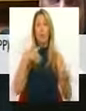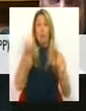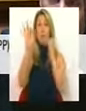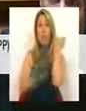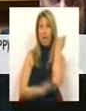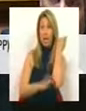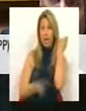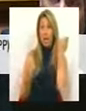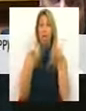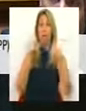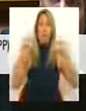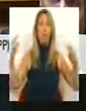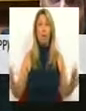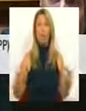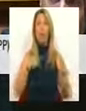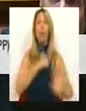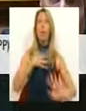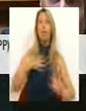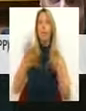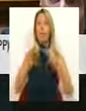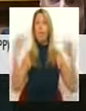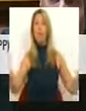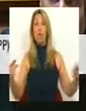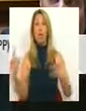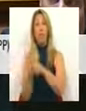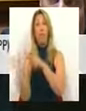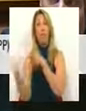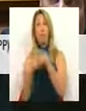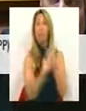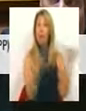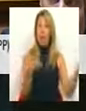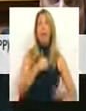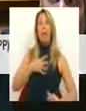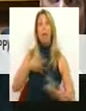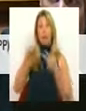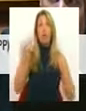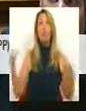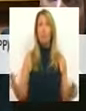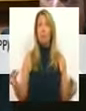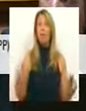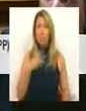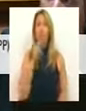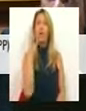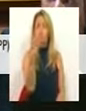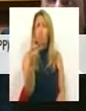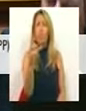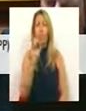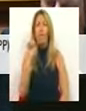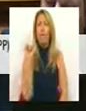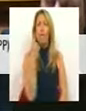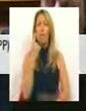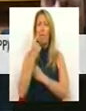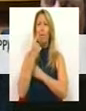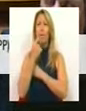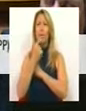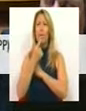freguesias, nos municípios e nas entidades municipais. E sobre as entidades municipais, para lhe responder muito rapidamente,